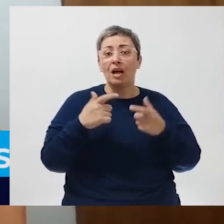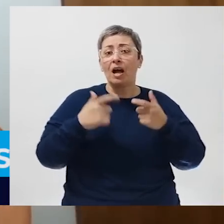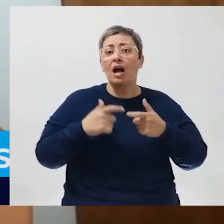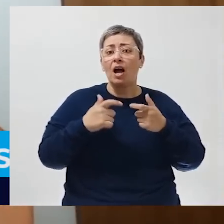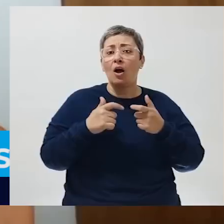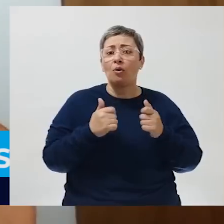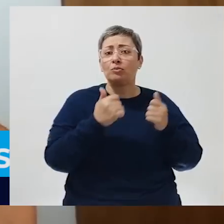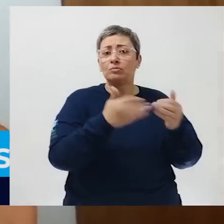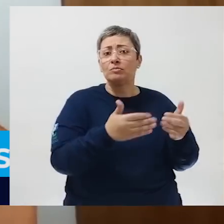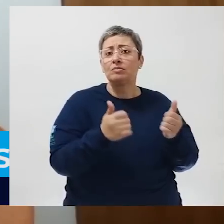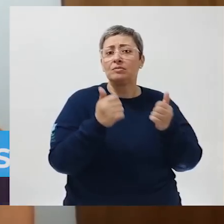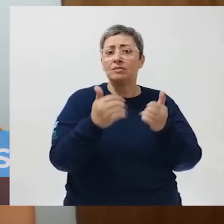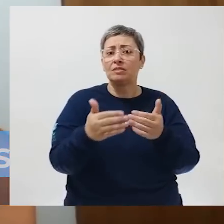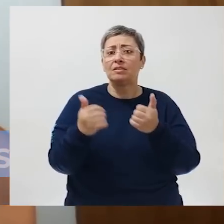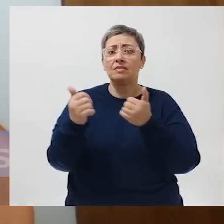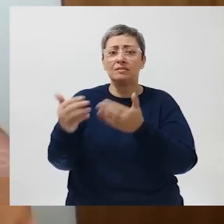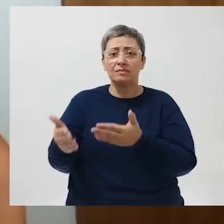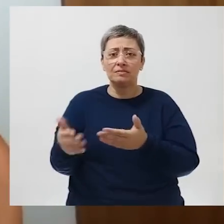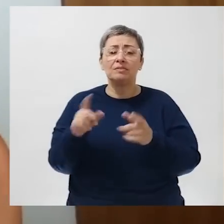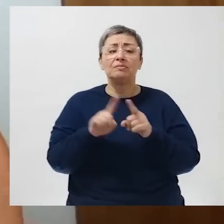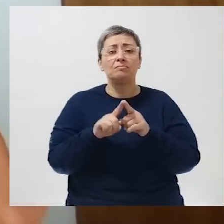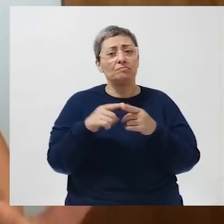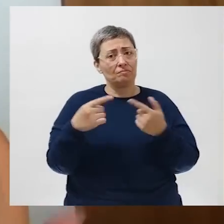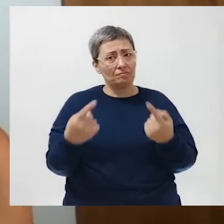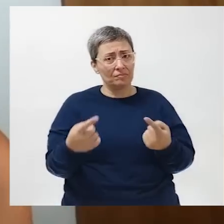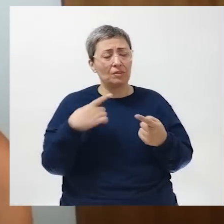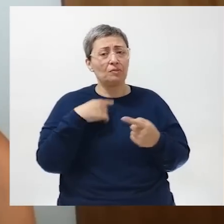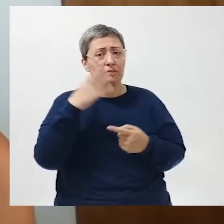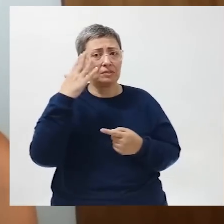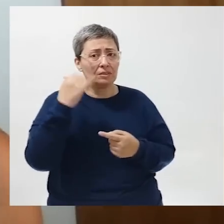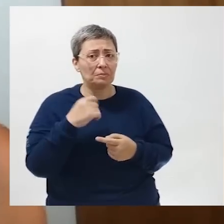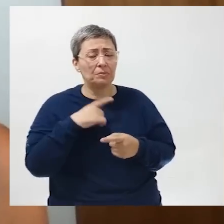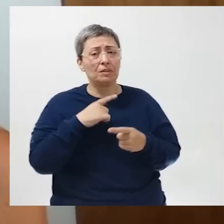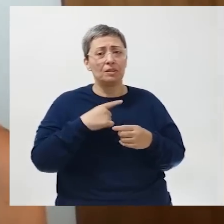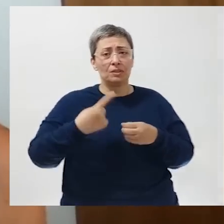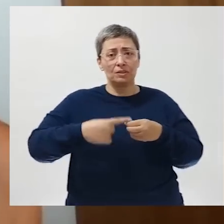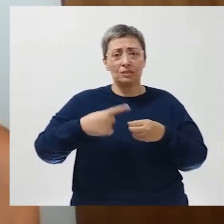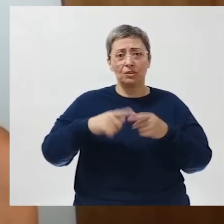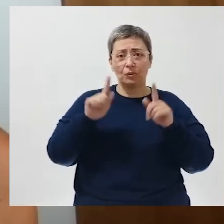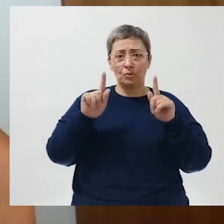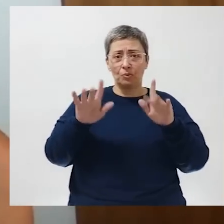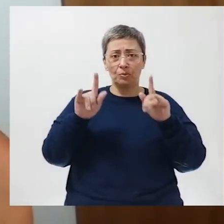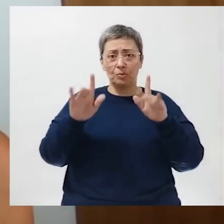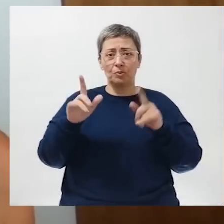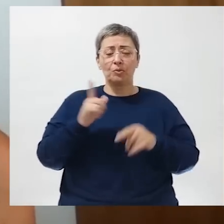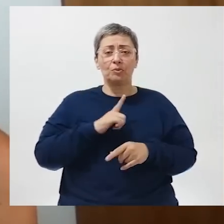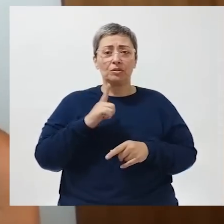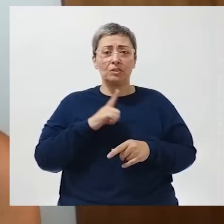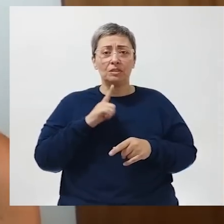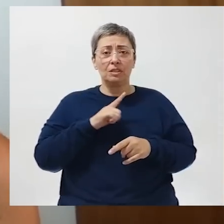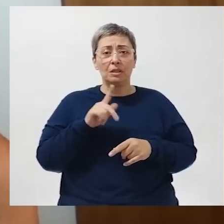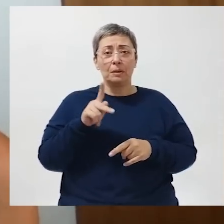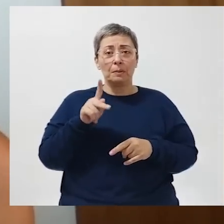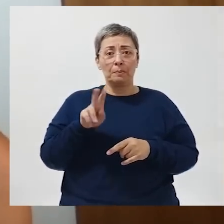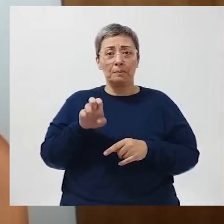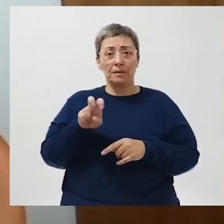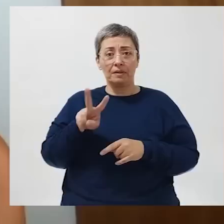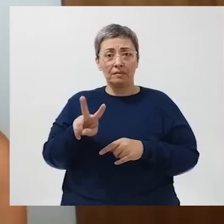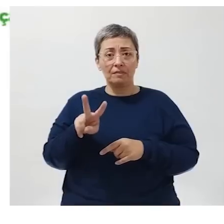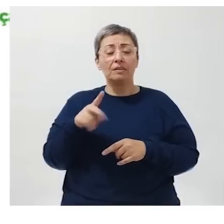onde destinar esses resíduos. Então, você sabia que na cidade de Guarulhos nós temos os